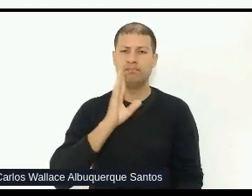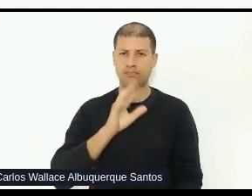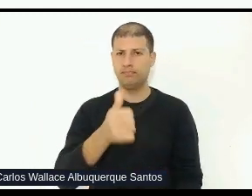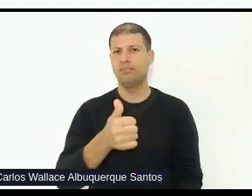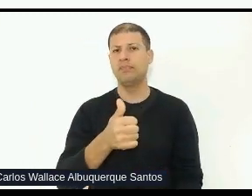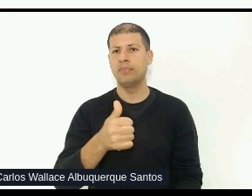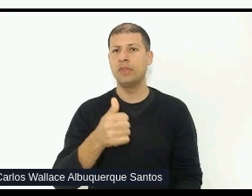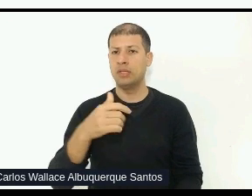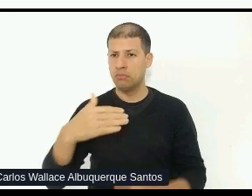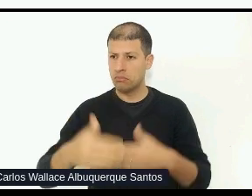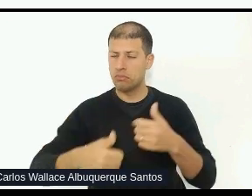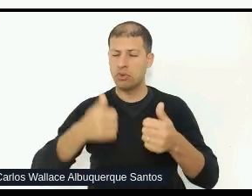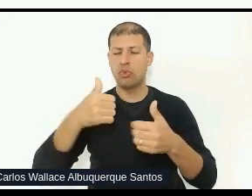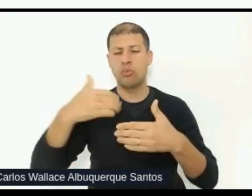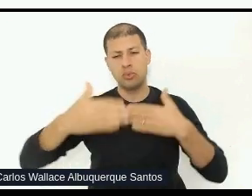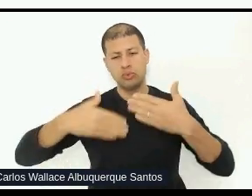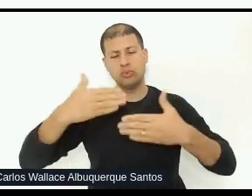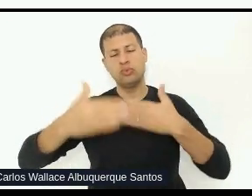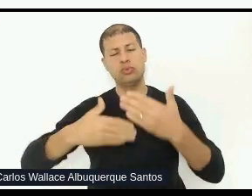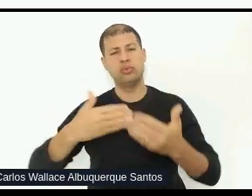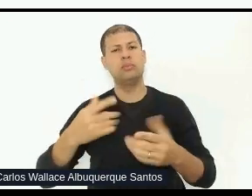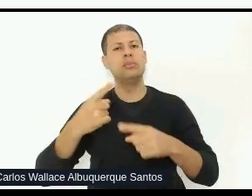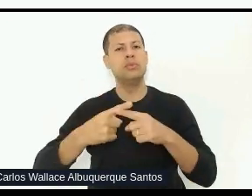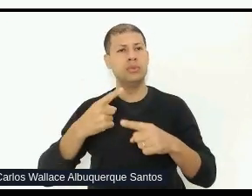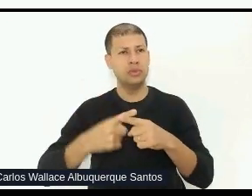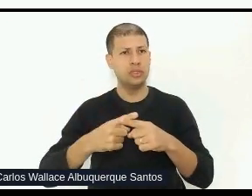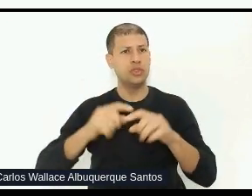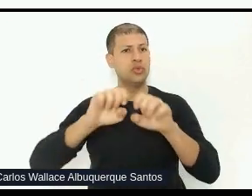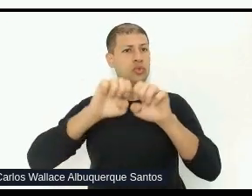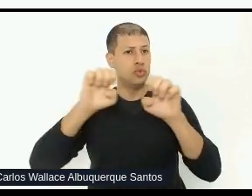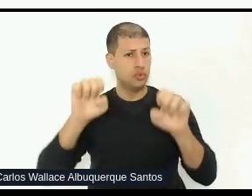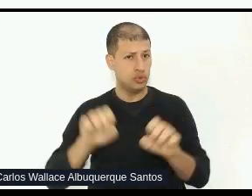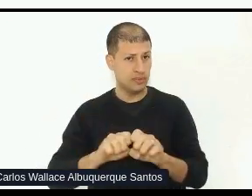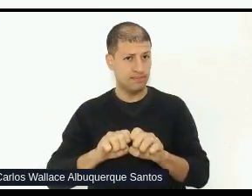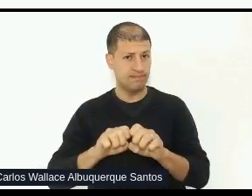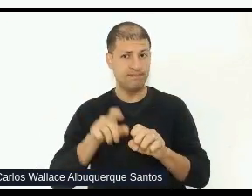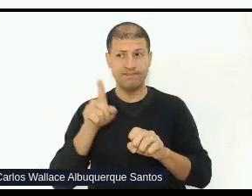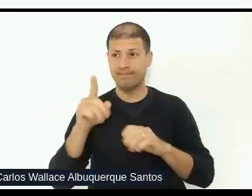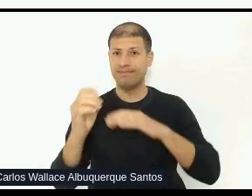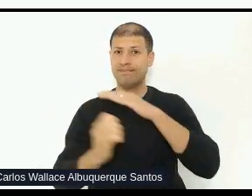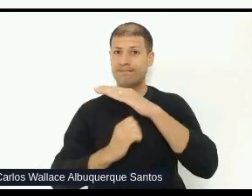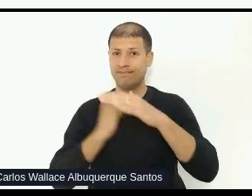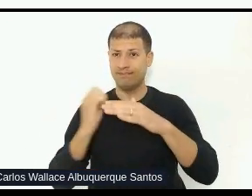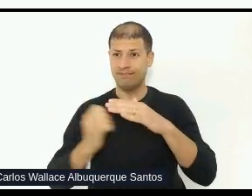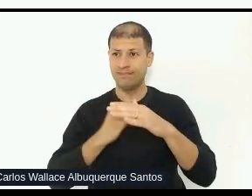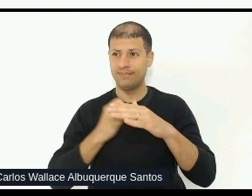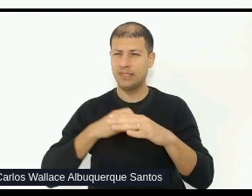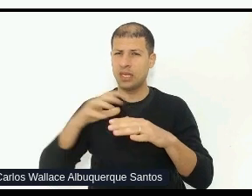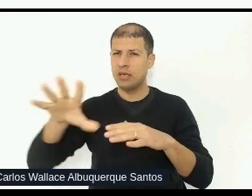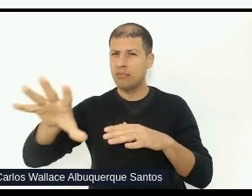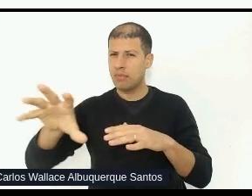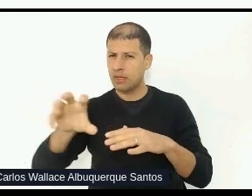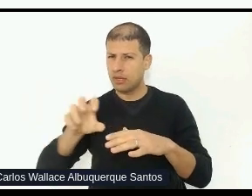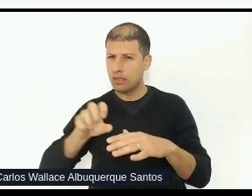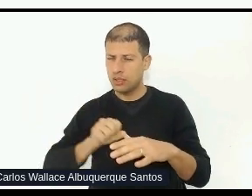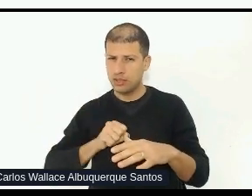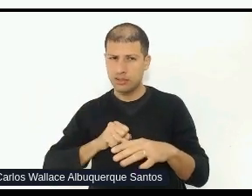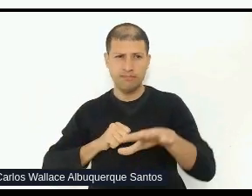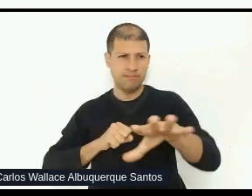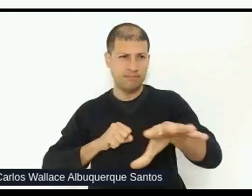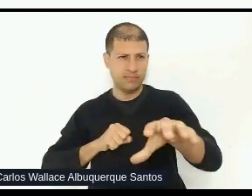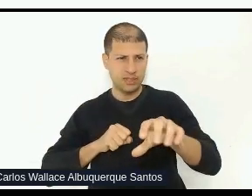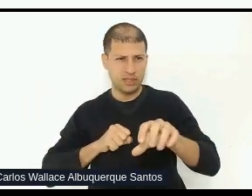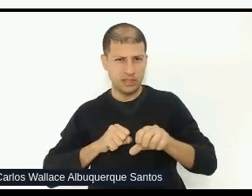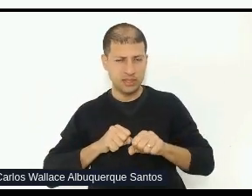melhora os processos, porque estruturalmente a organização está incorporando dentro dela esses